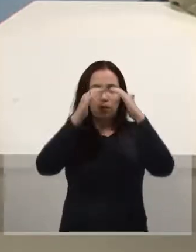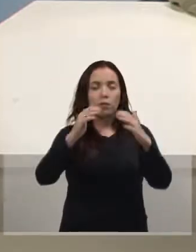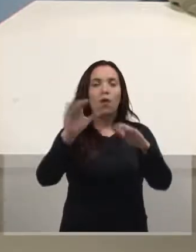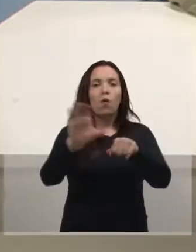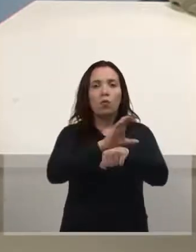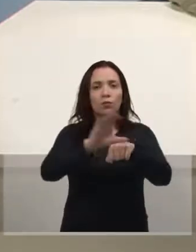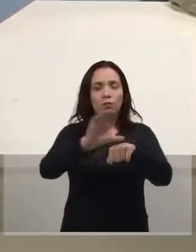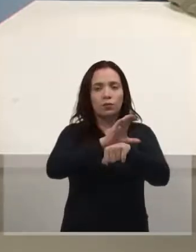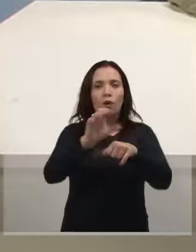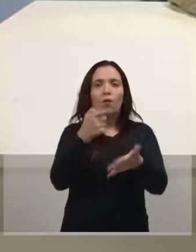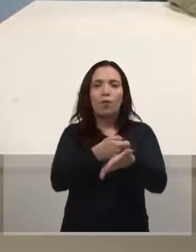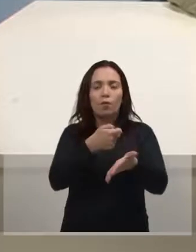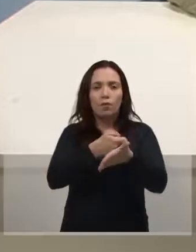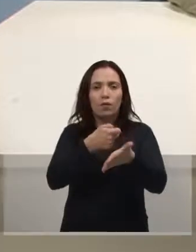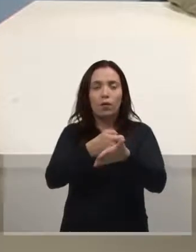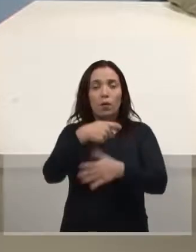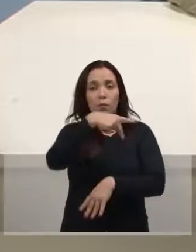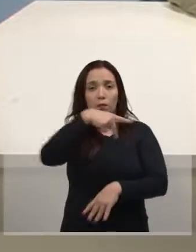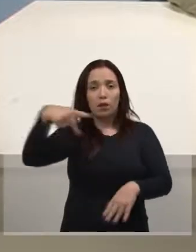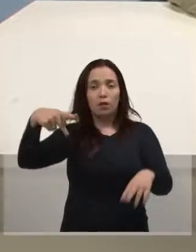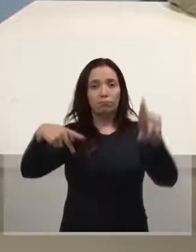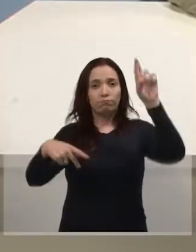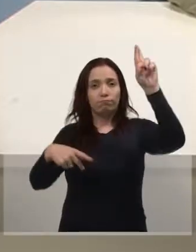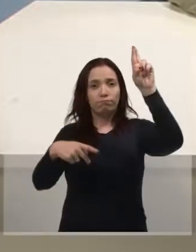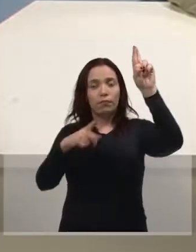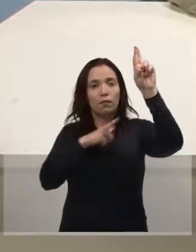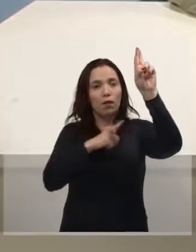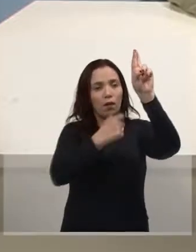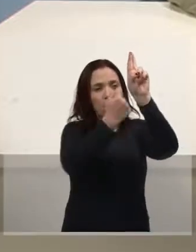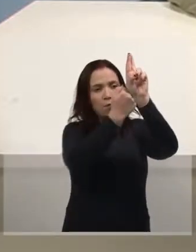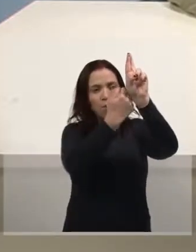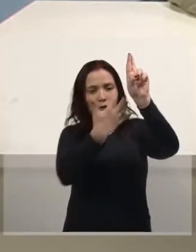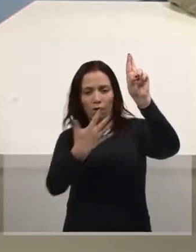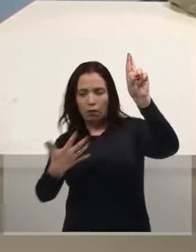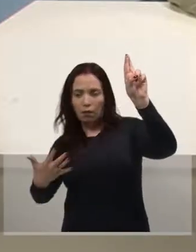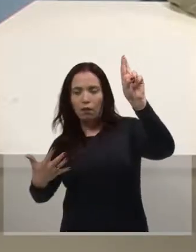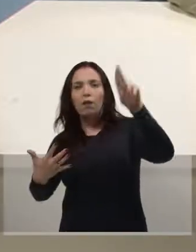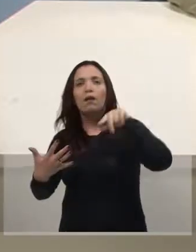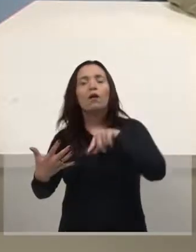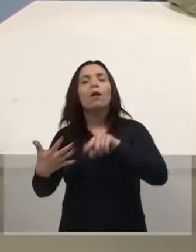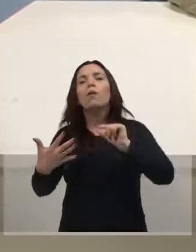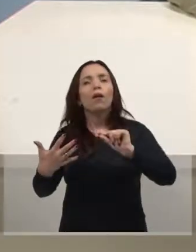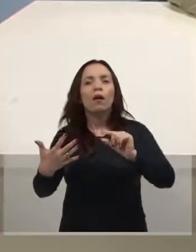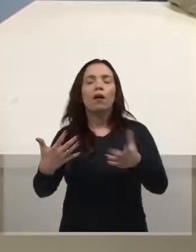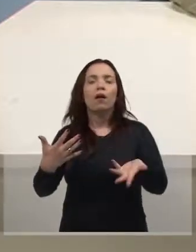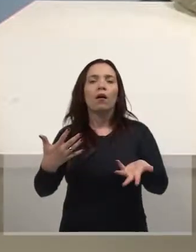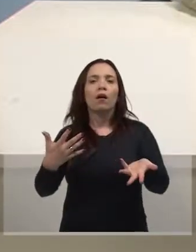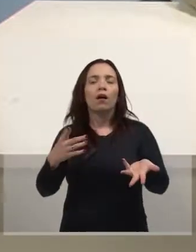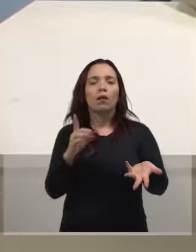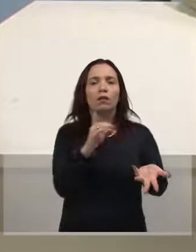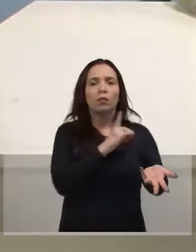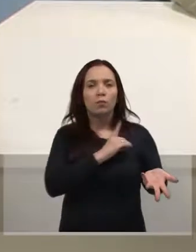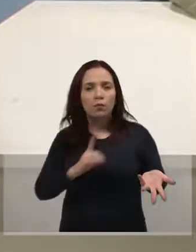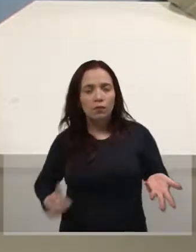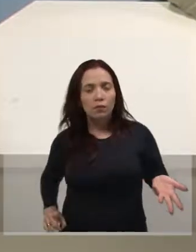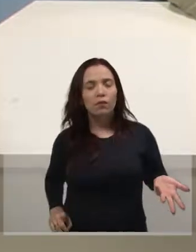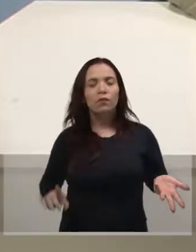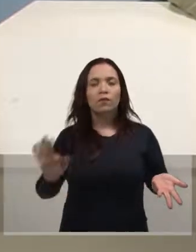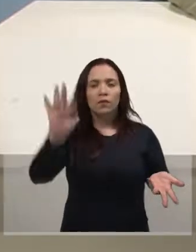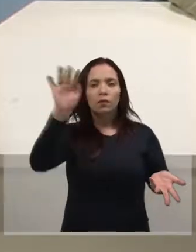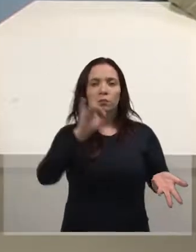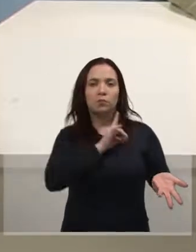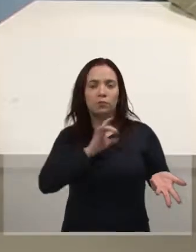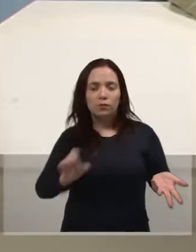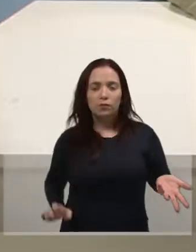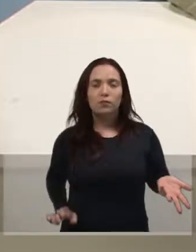Constituição orienta, o presidente governa, mas tem o parlamento para mediar, e existe a sociedade